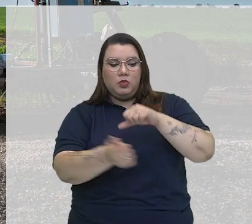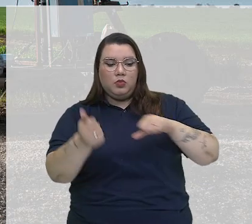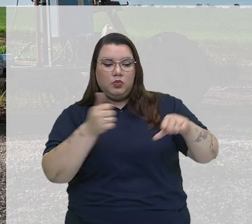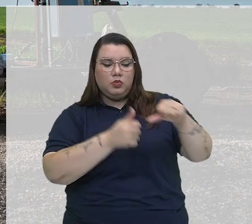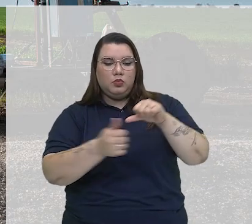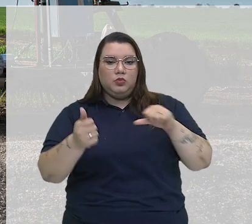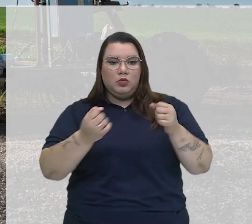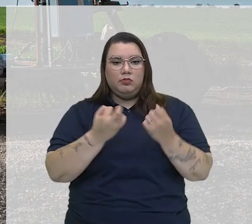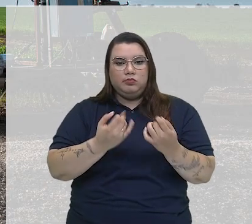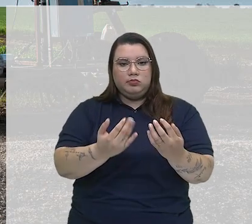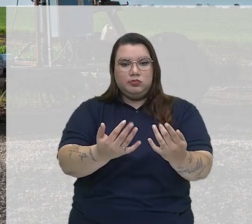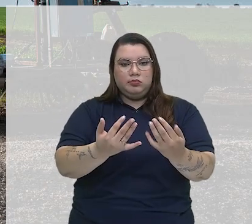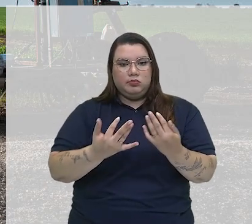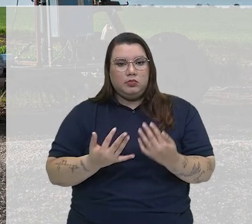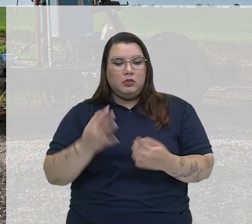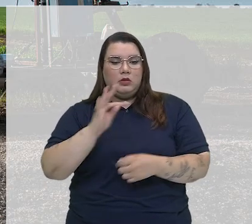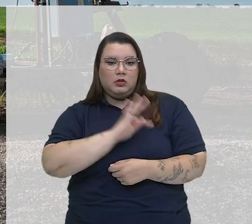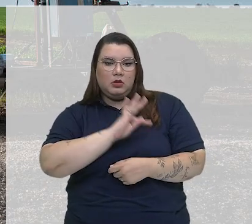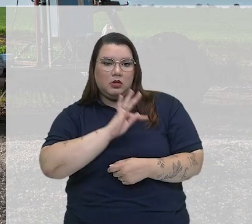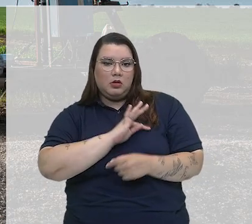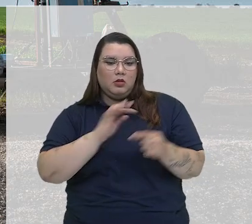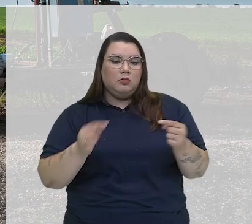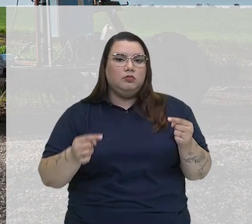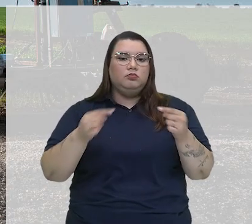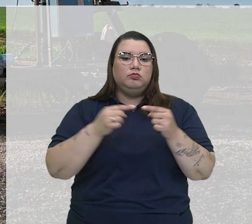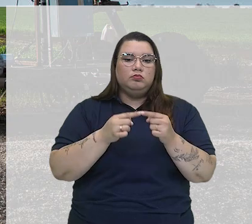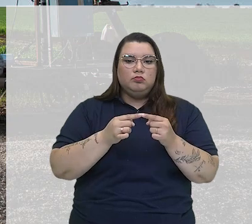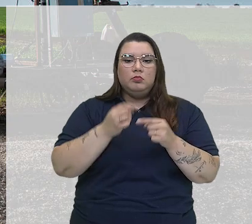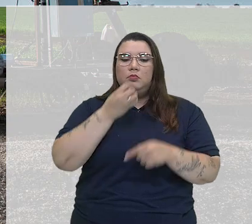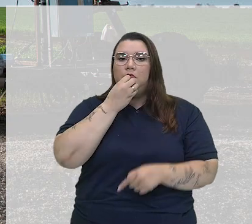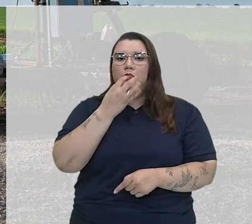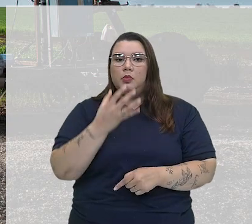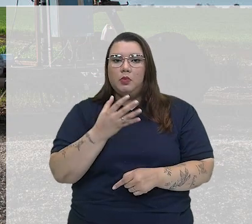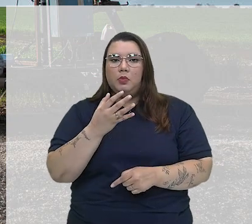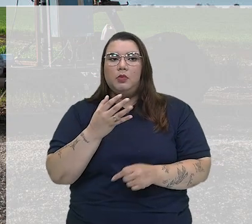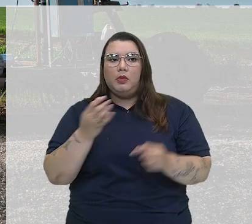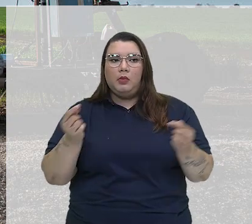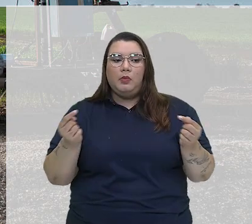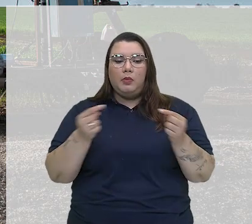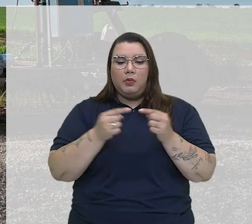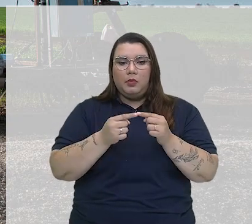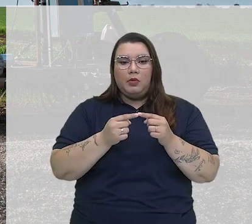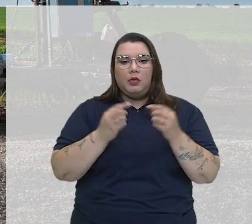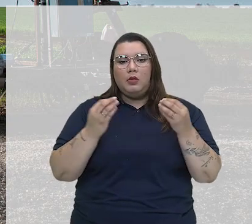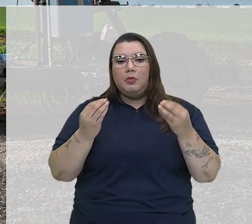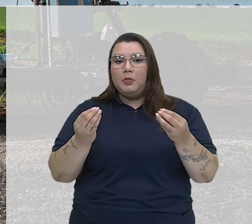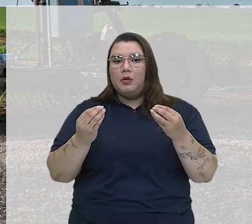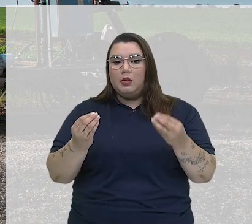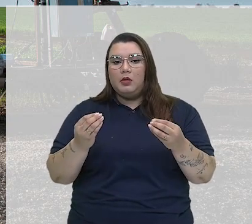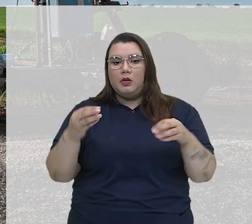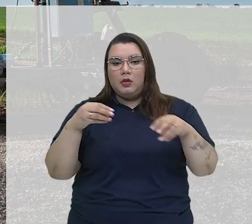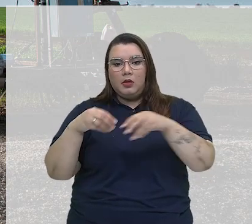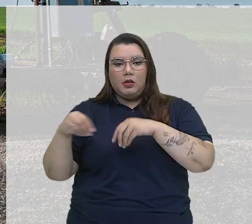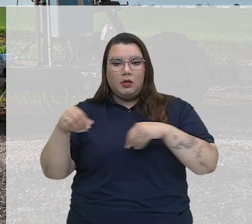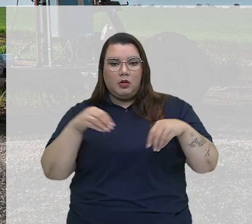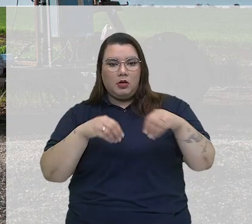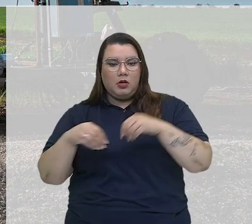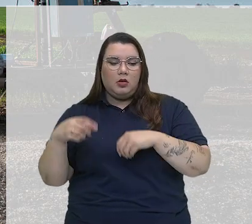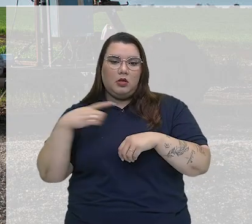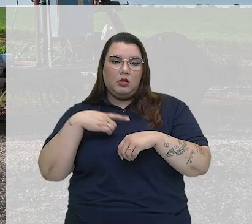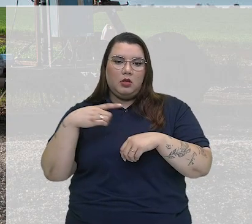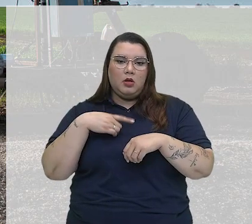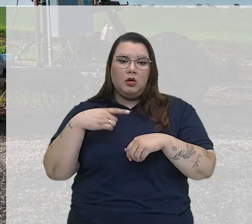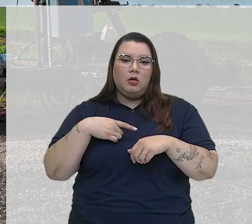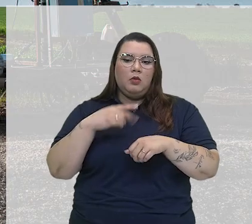de culturas, ela é uma técnica ali que ela é favorável ali para que o solo ele